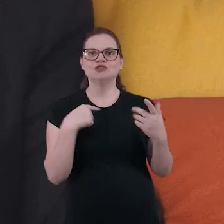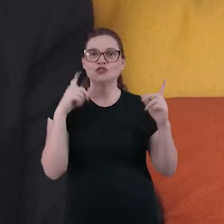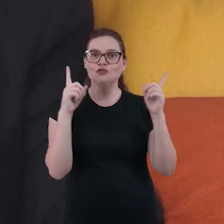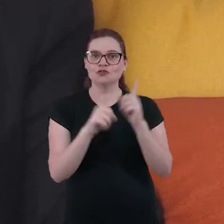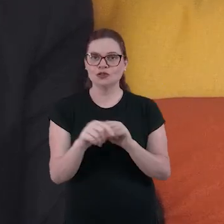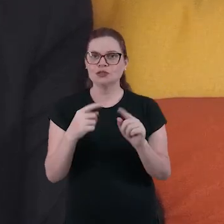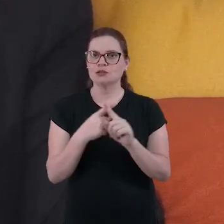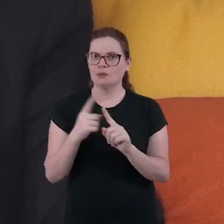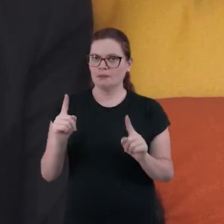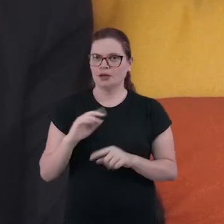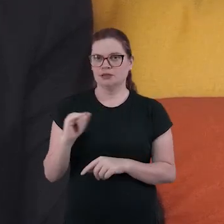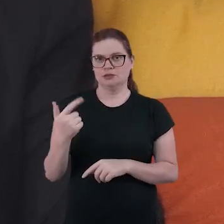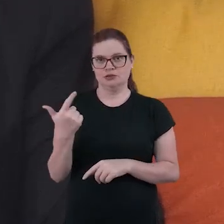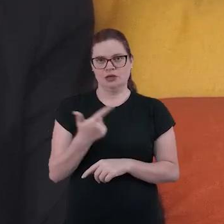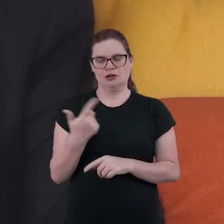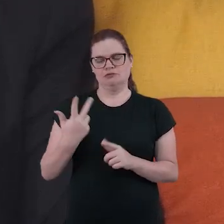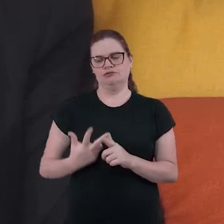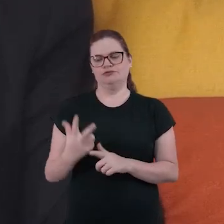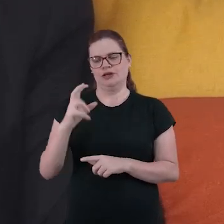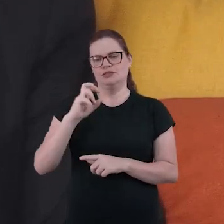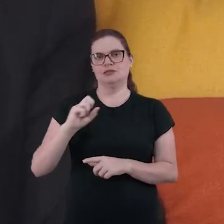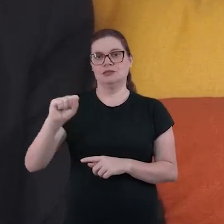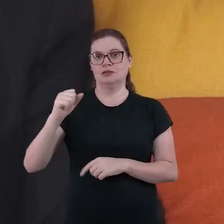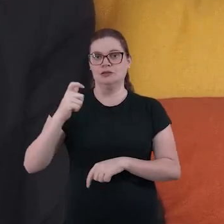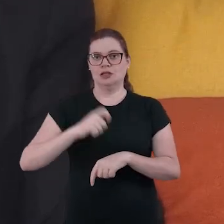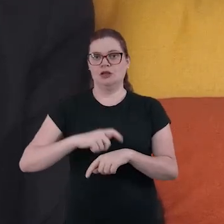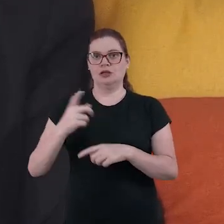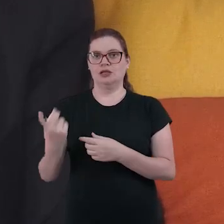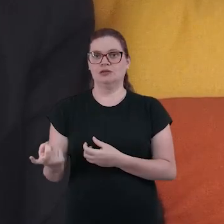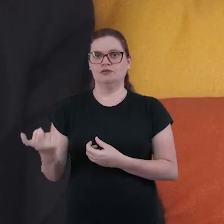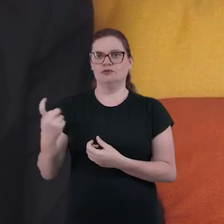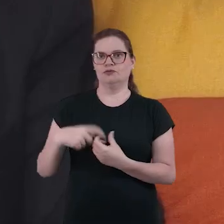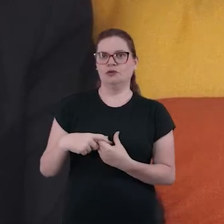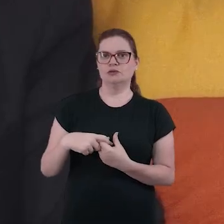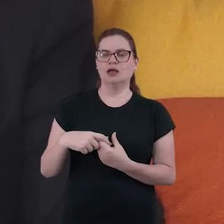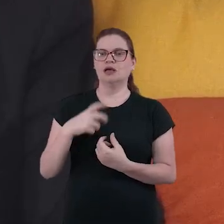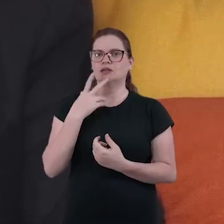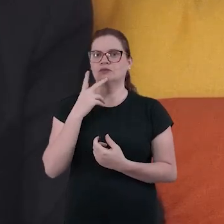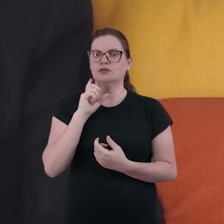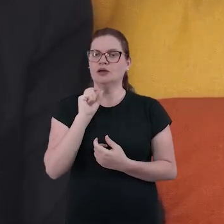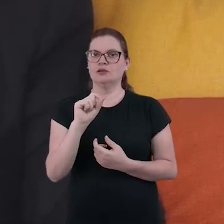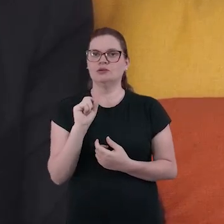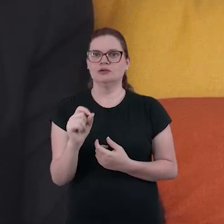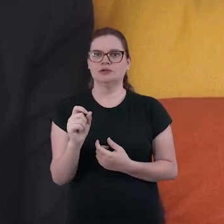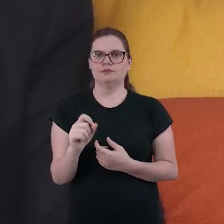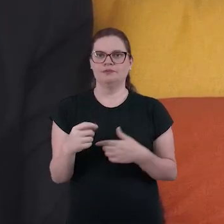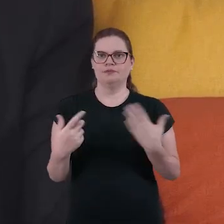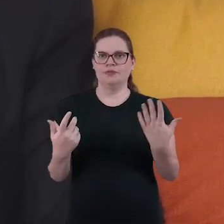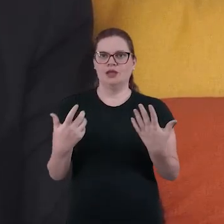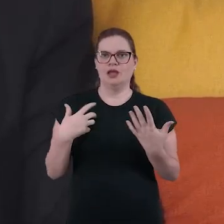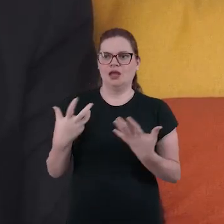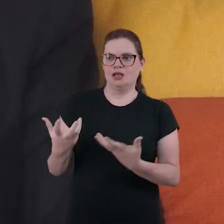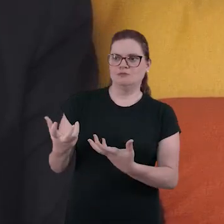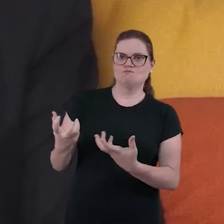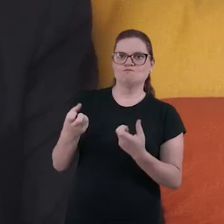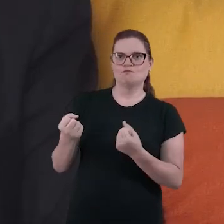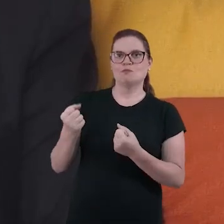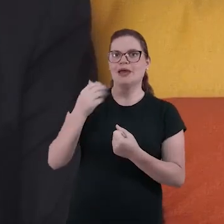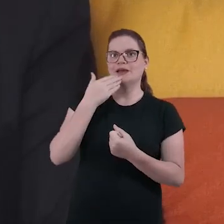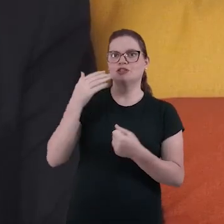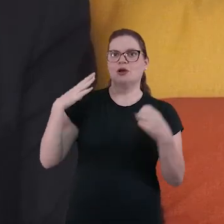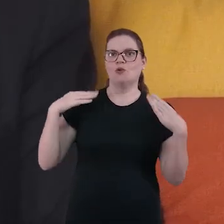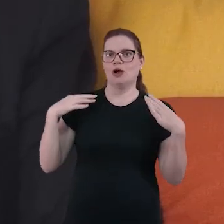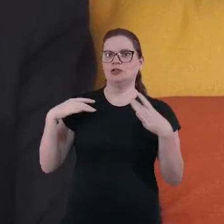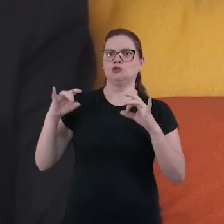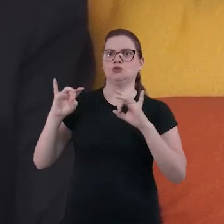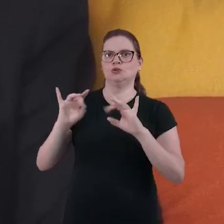foi vitorioso. Então, quando ele retorna, ele diz assim, não te deixarei enquanto não me abençoares. Ele